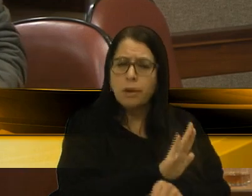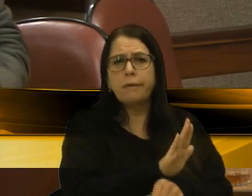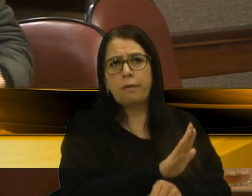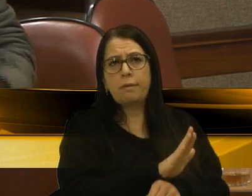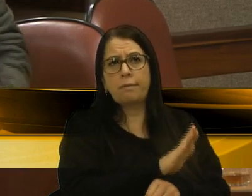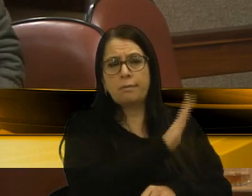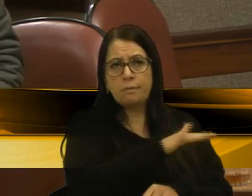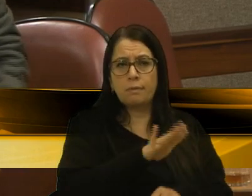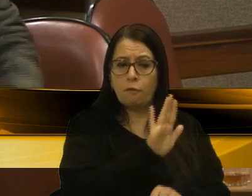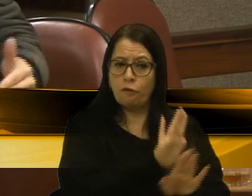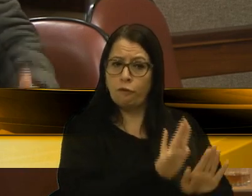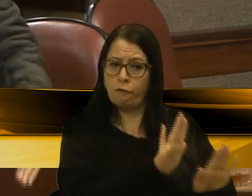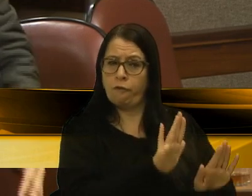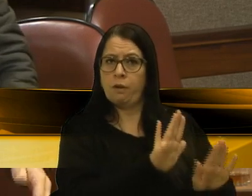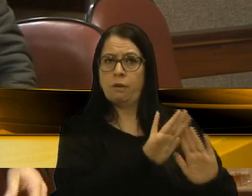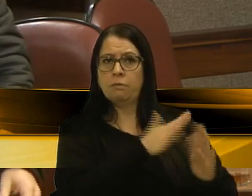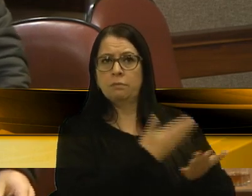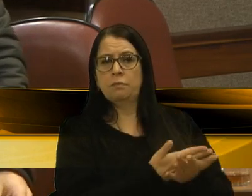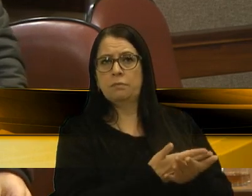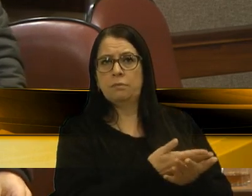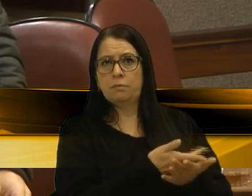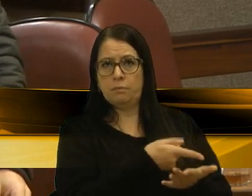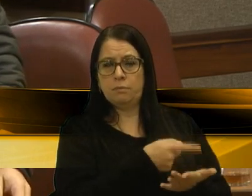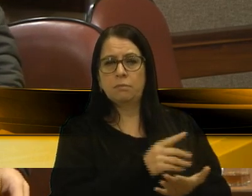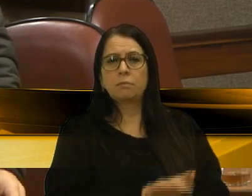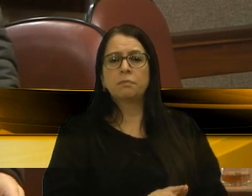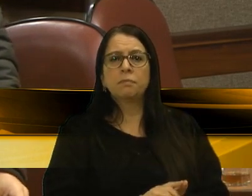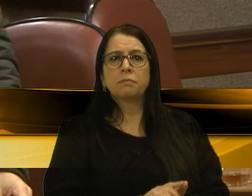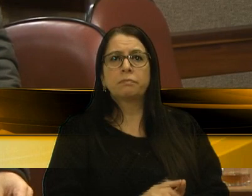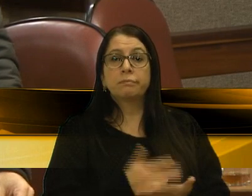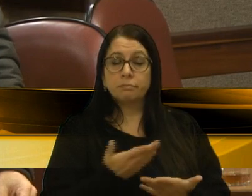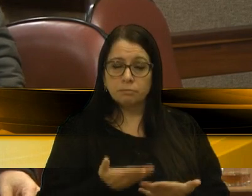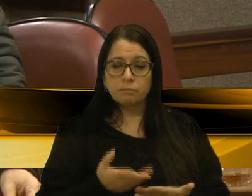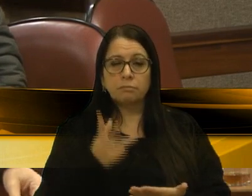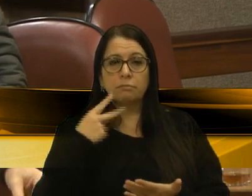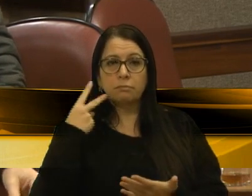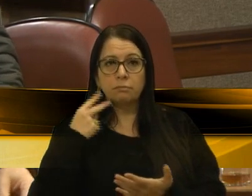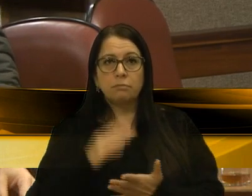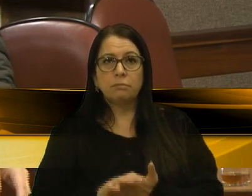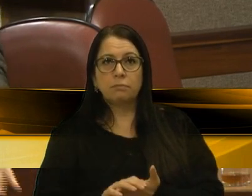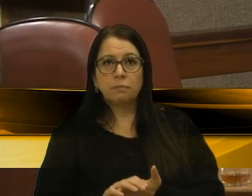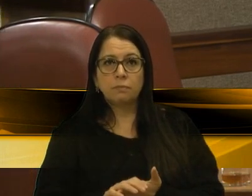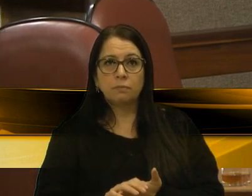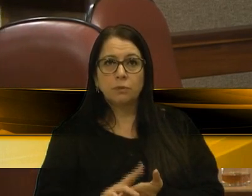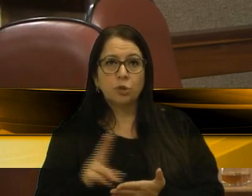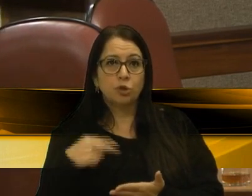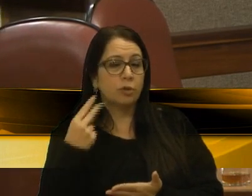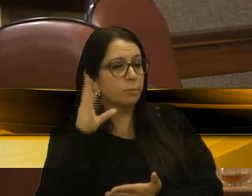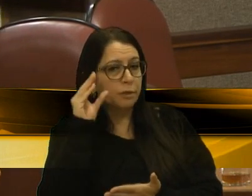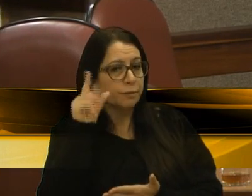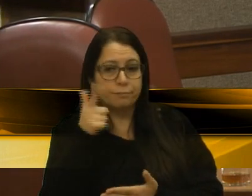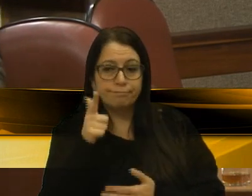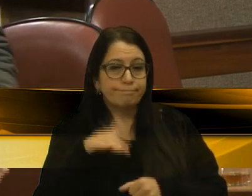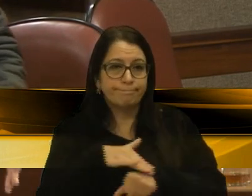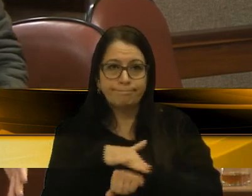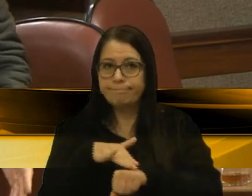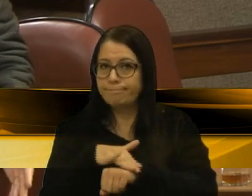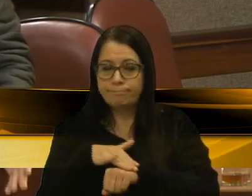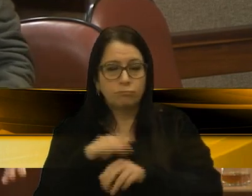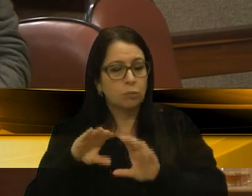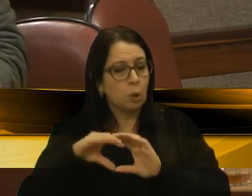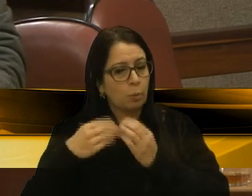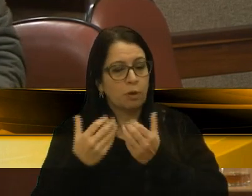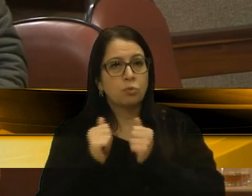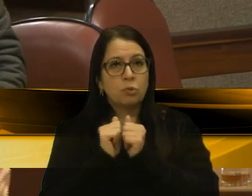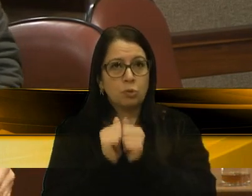essas crianças poder ficar no local de origem. E aí, vereador, quando a gente observa que não se tem o diálogo com a comunidade